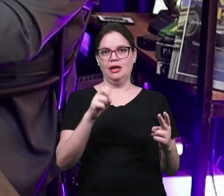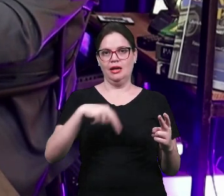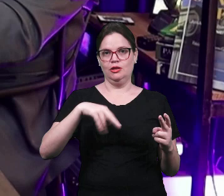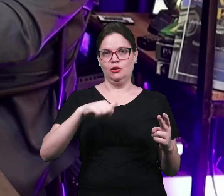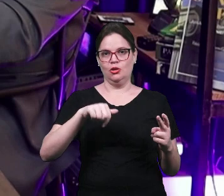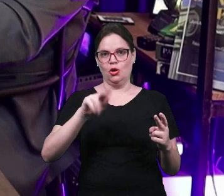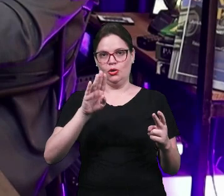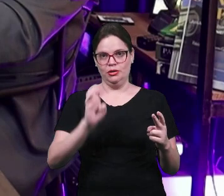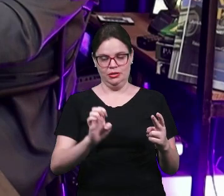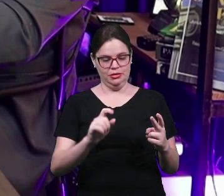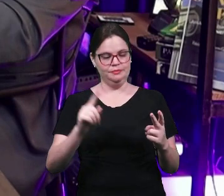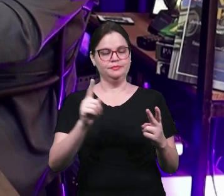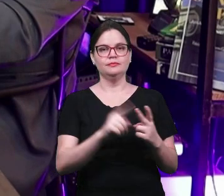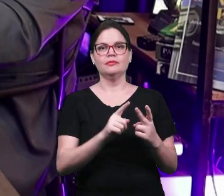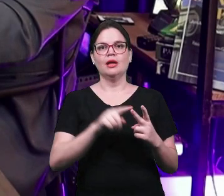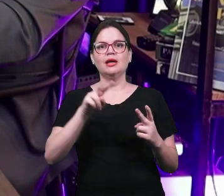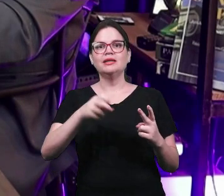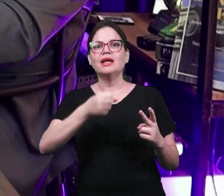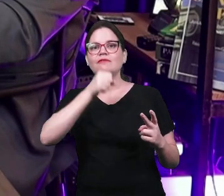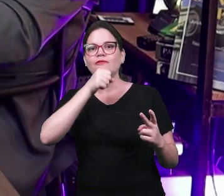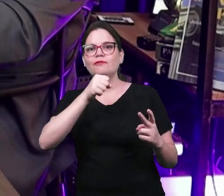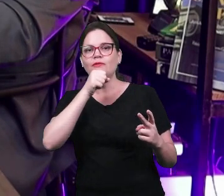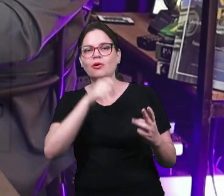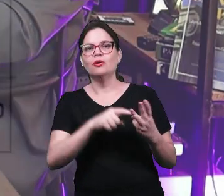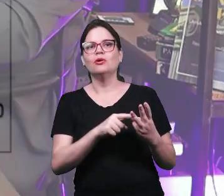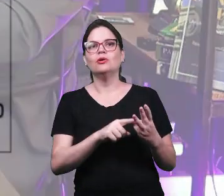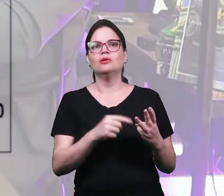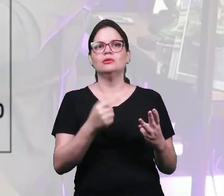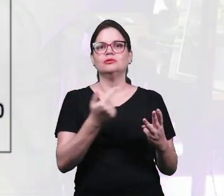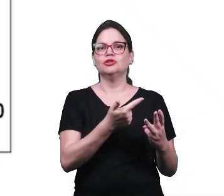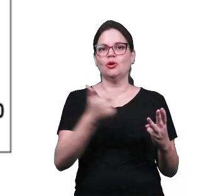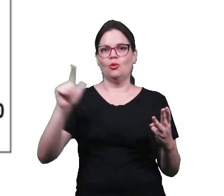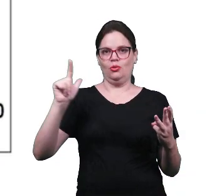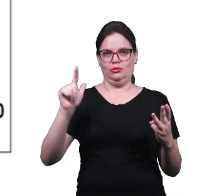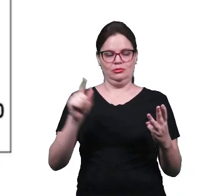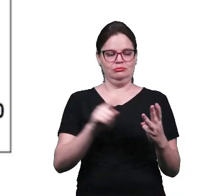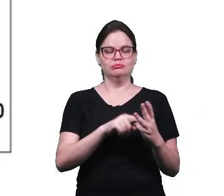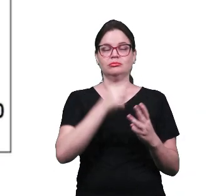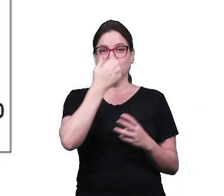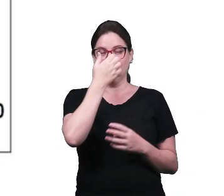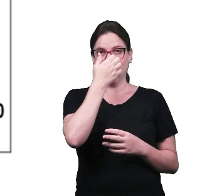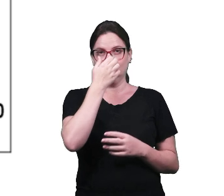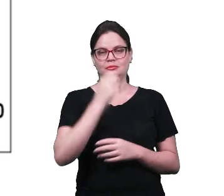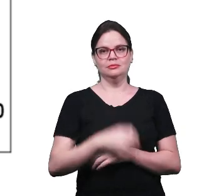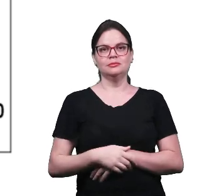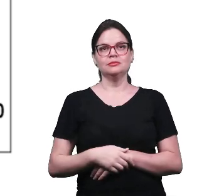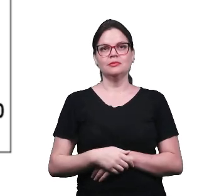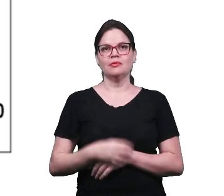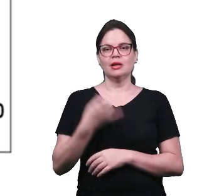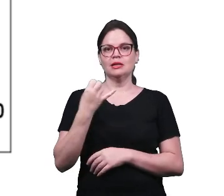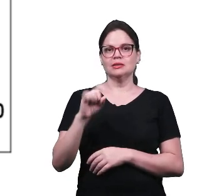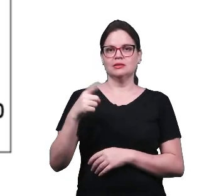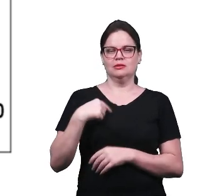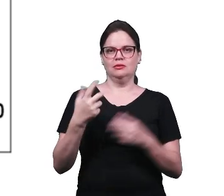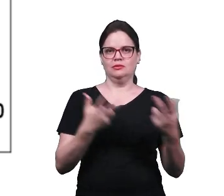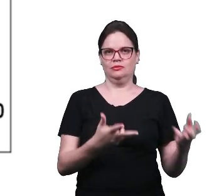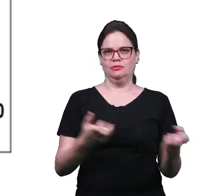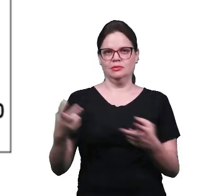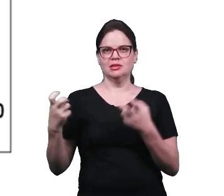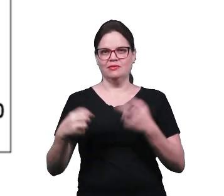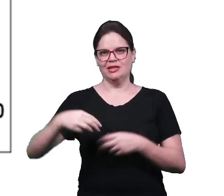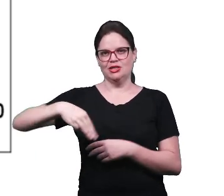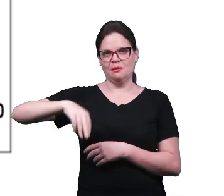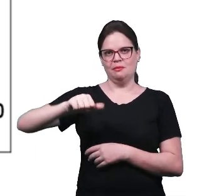alguns historiadores dizem que Matusalém, porque se nós observarmos, na linha